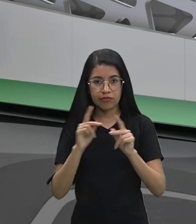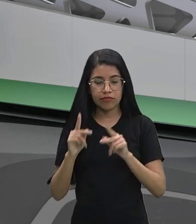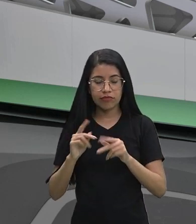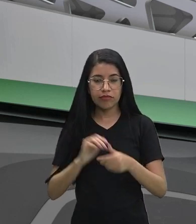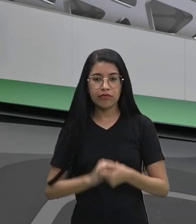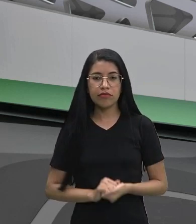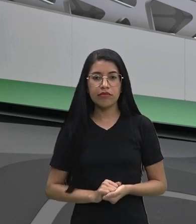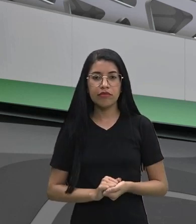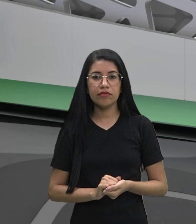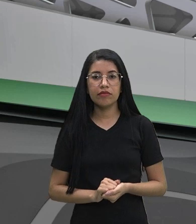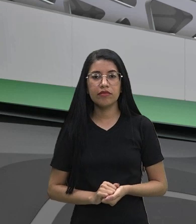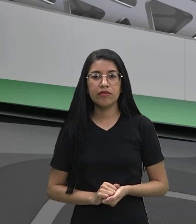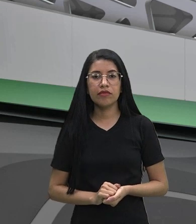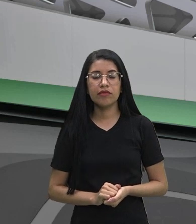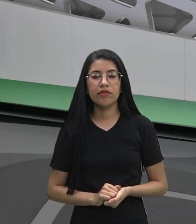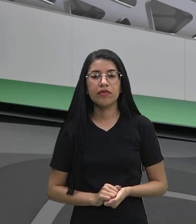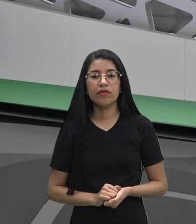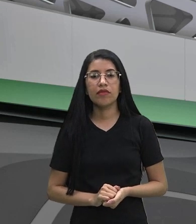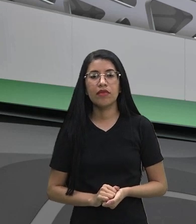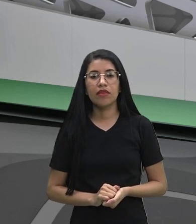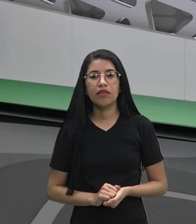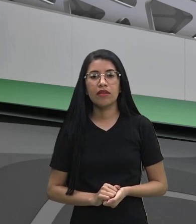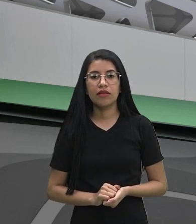coisa importante aqui dessa célula,